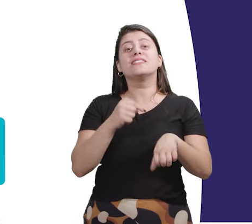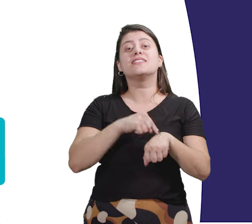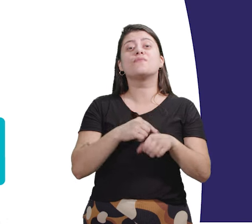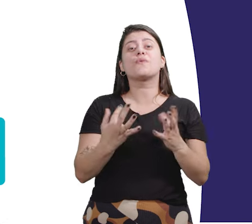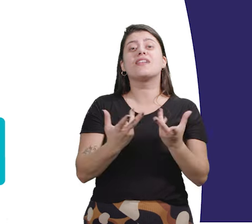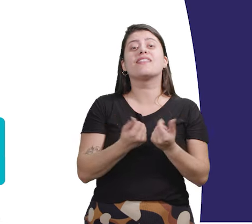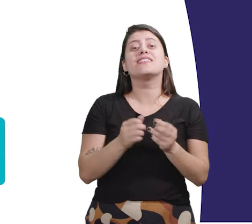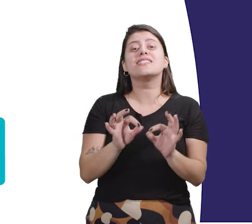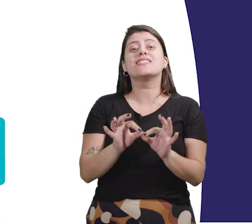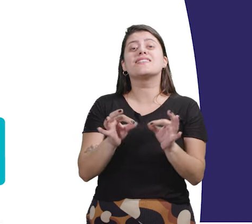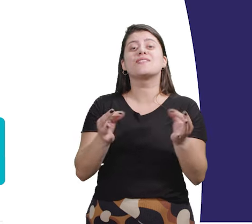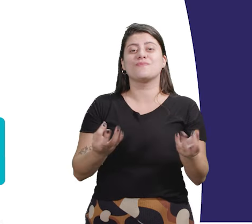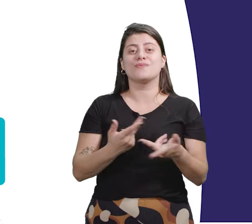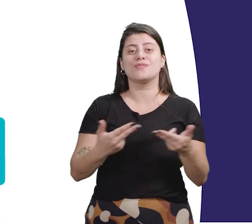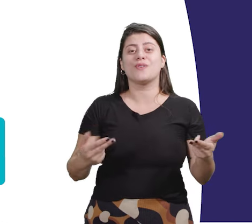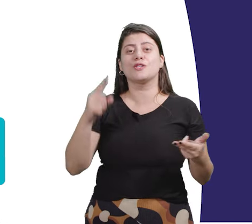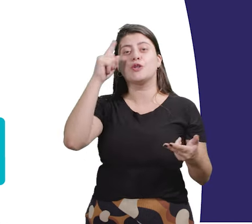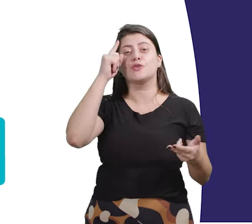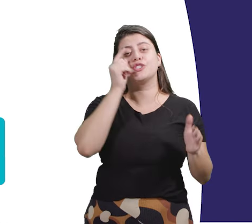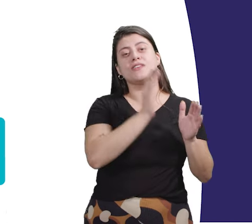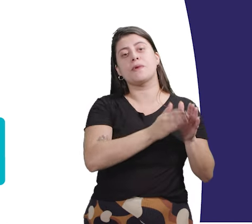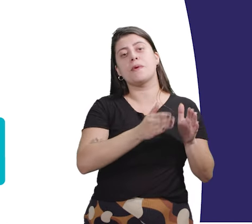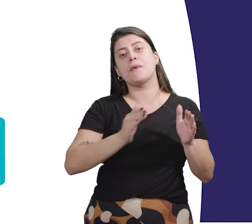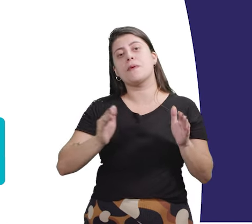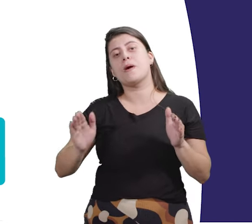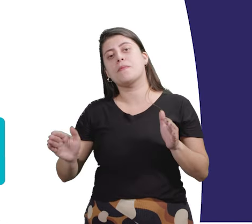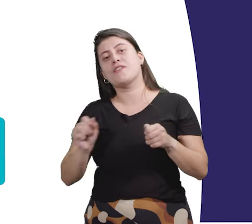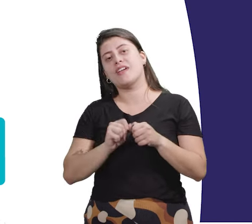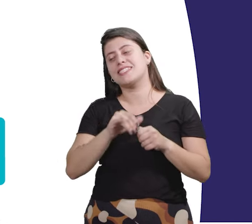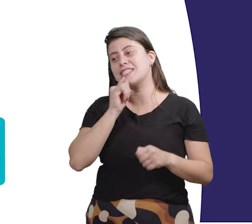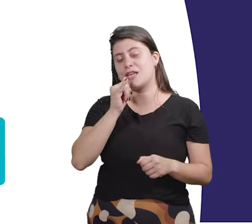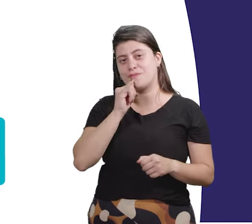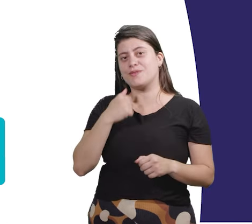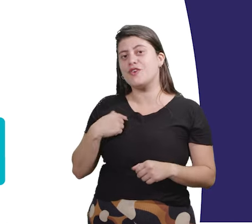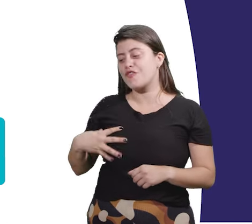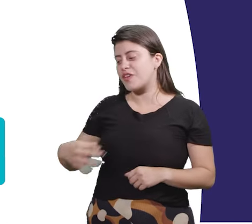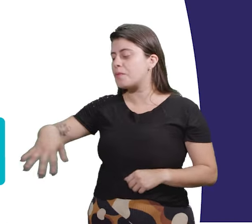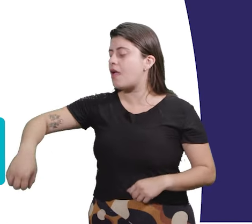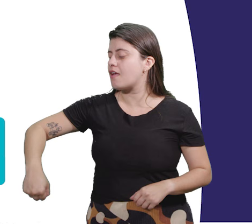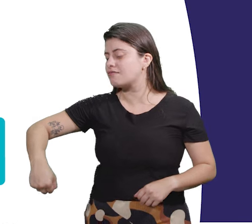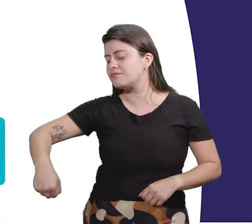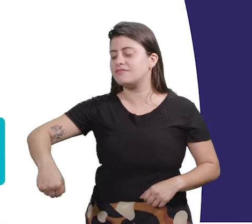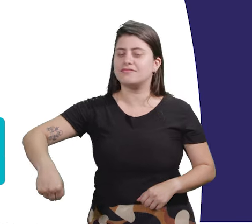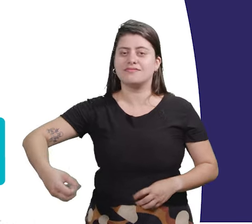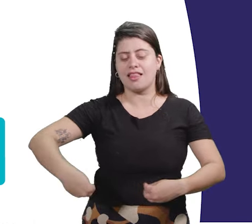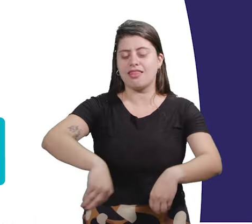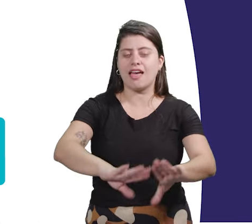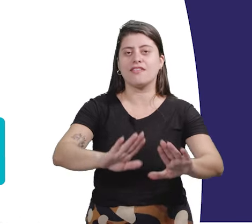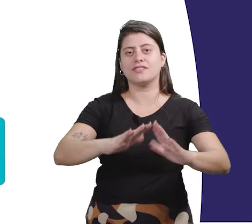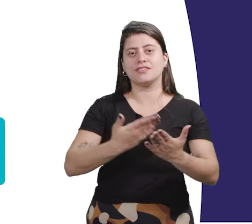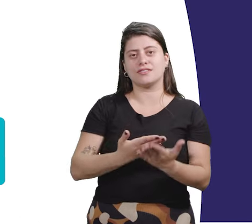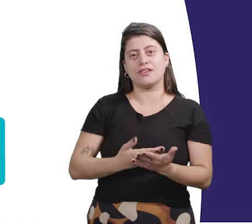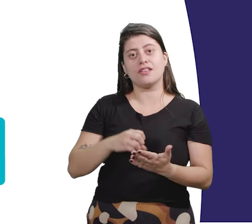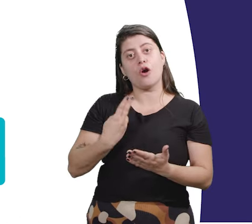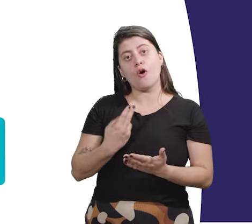pequenas coisas ali no dia a dia, né? Um momento ali em que você leva o seu filho na escola, ou que você busca, que você senta com ele,